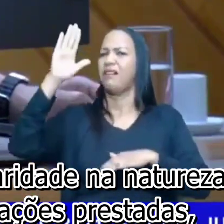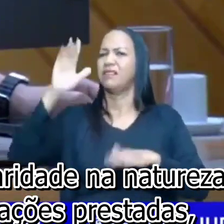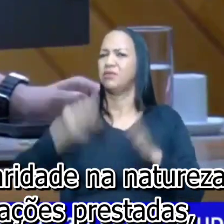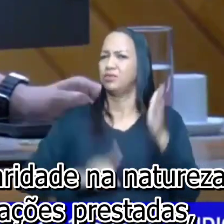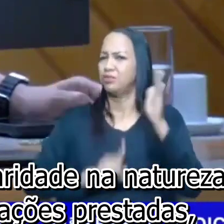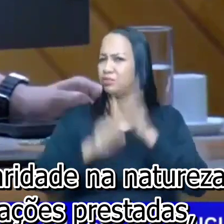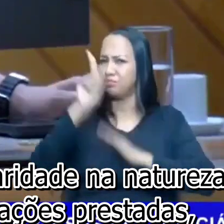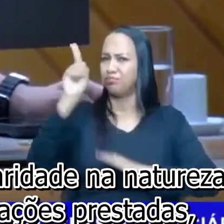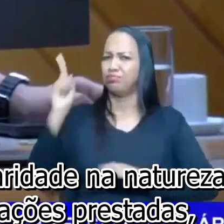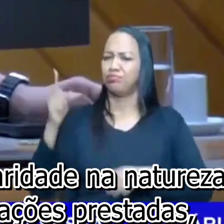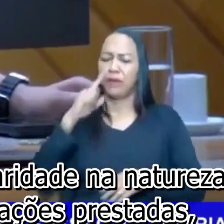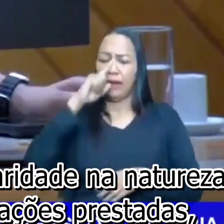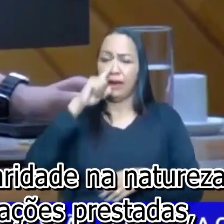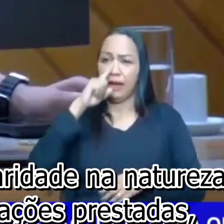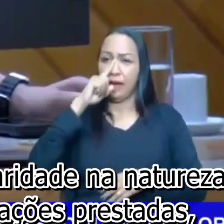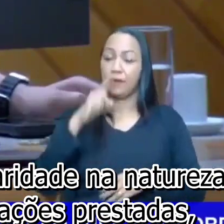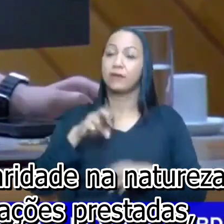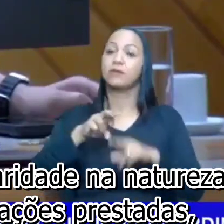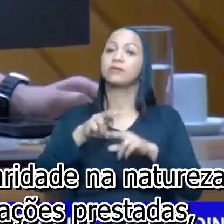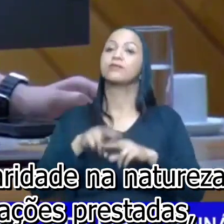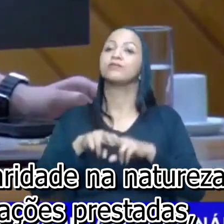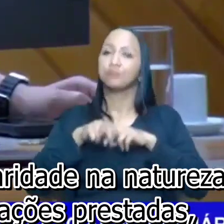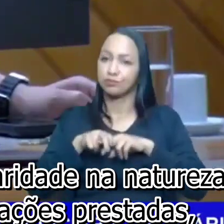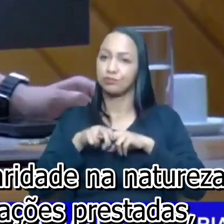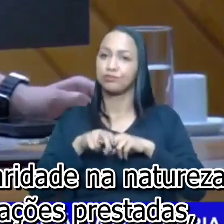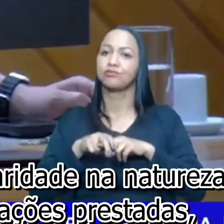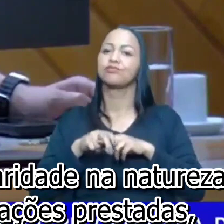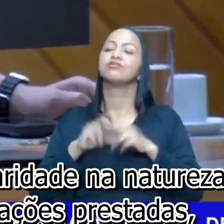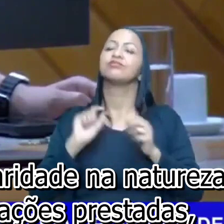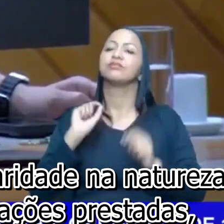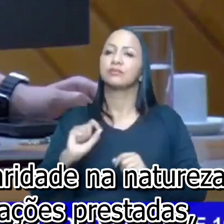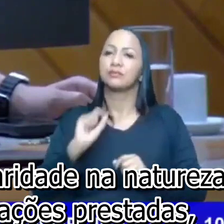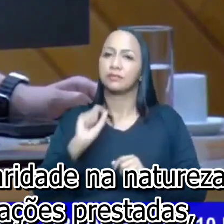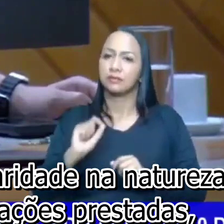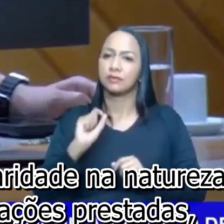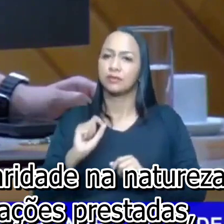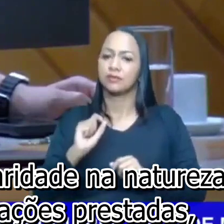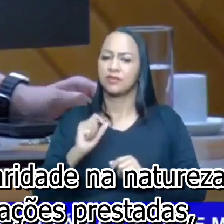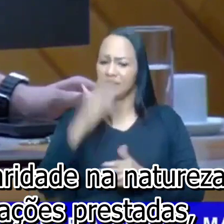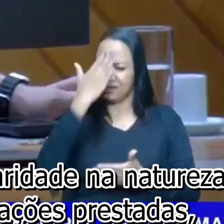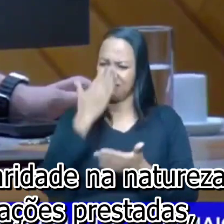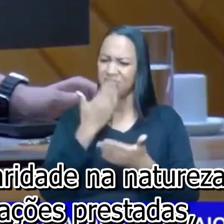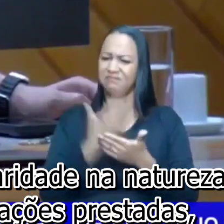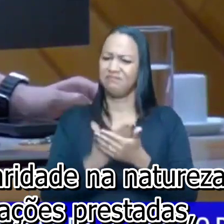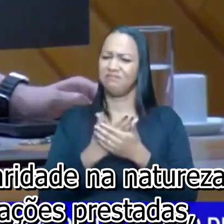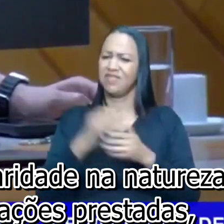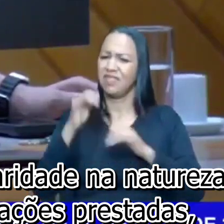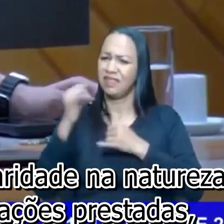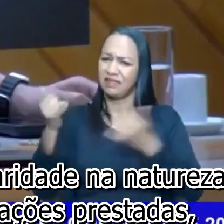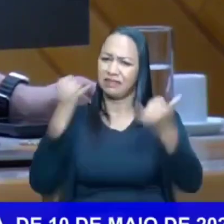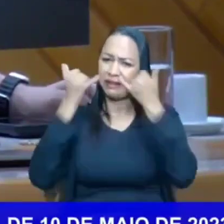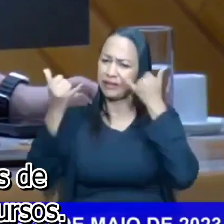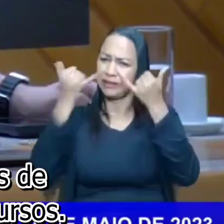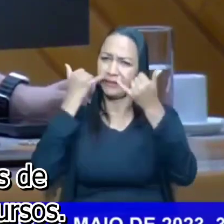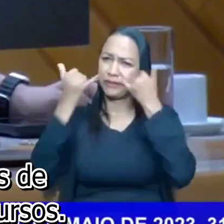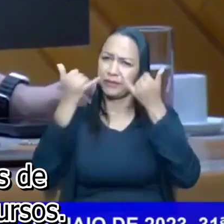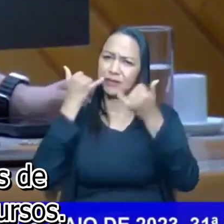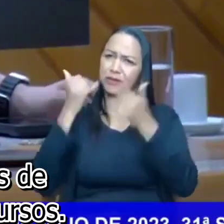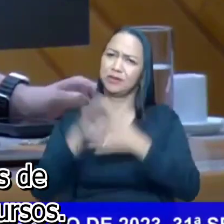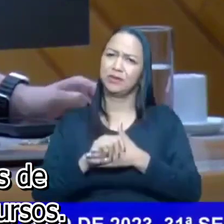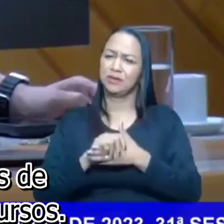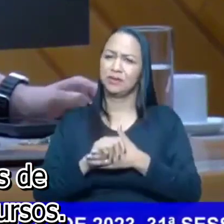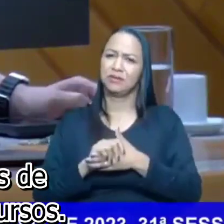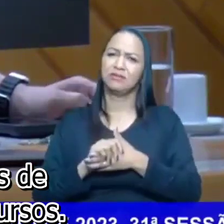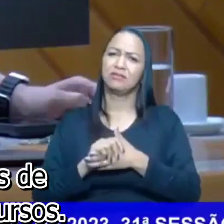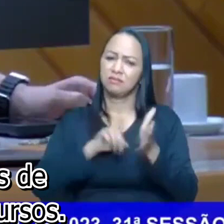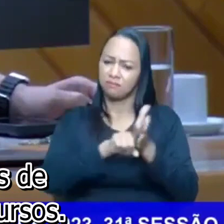irregularidade de natureza grave, porquanto macula a confiabilidade das informações prestadas, na medida em que impede os legitimados de